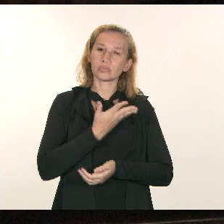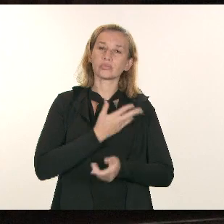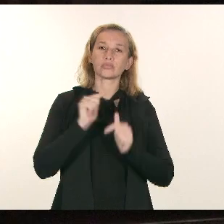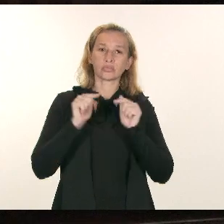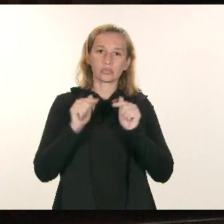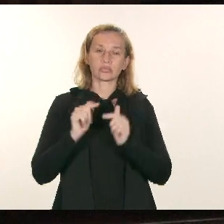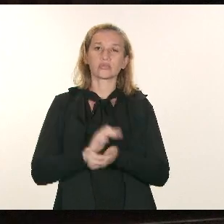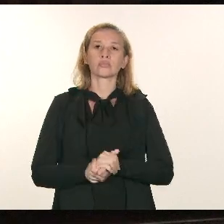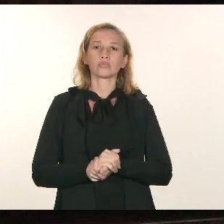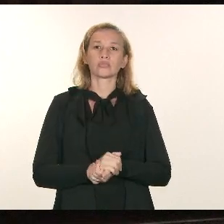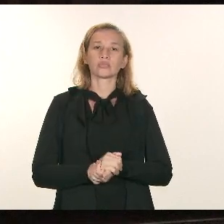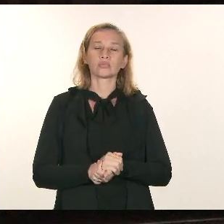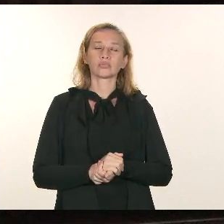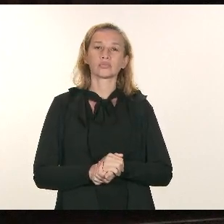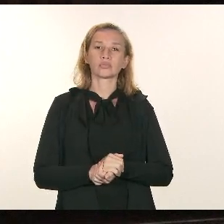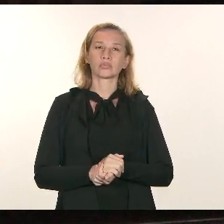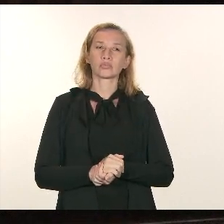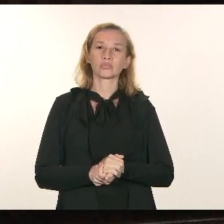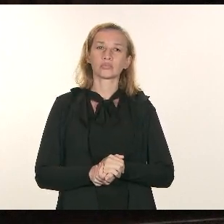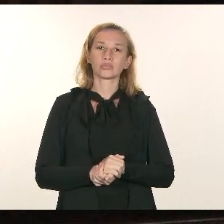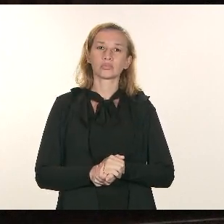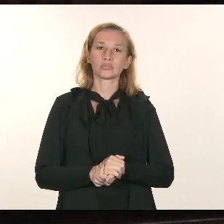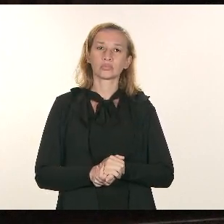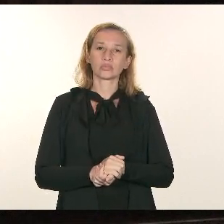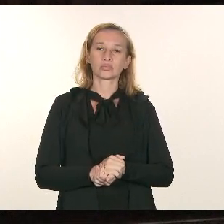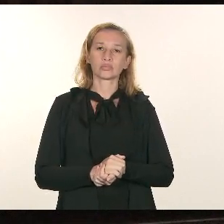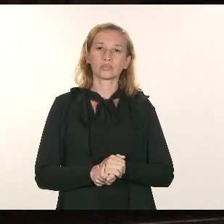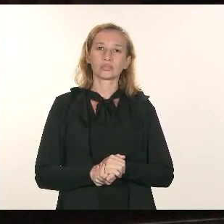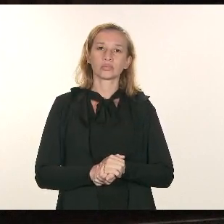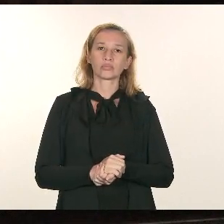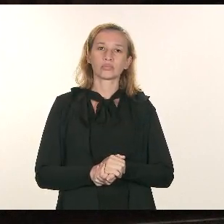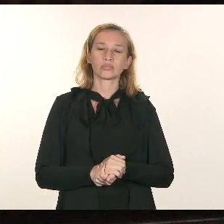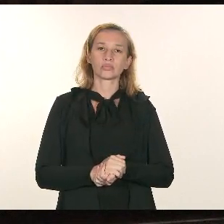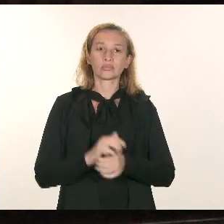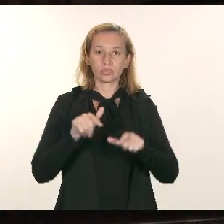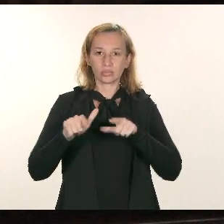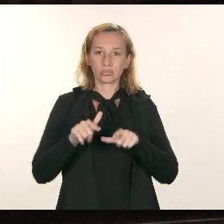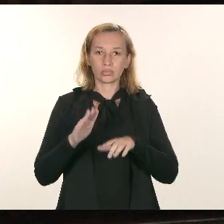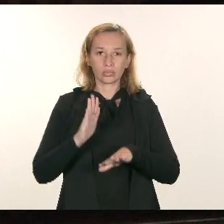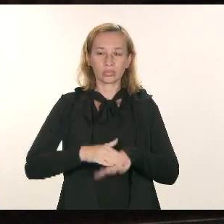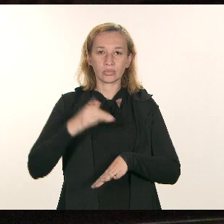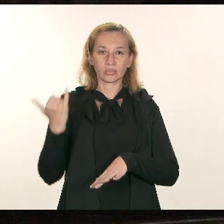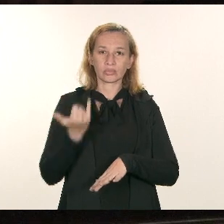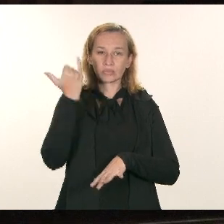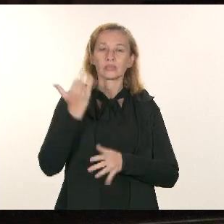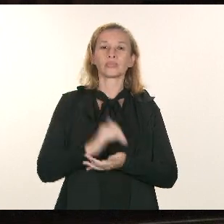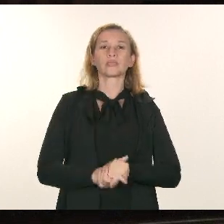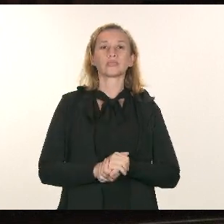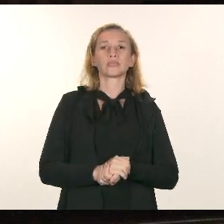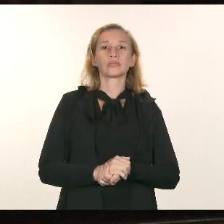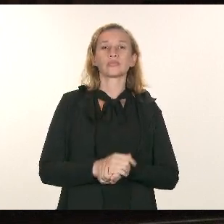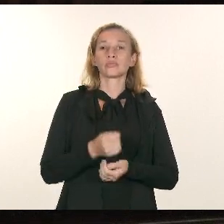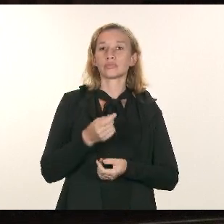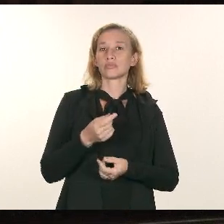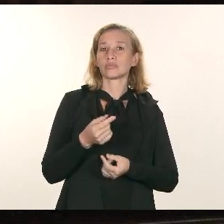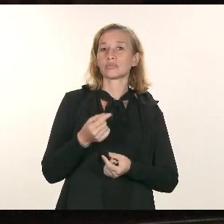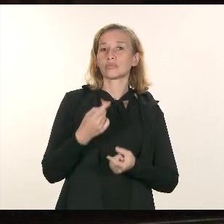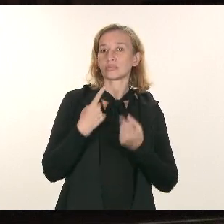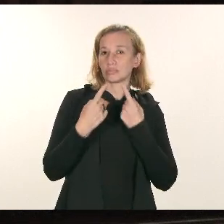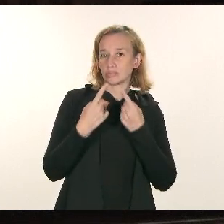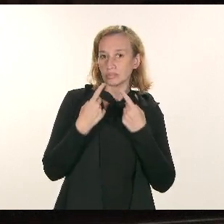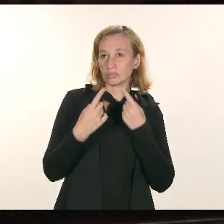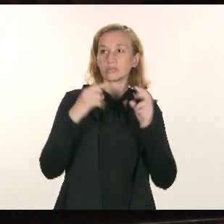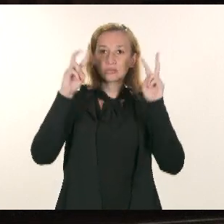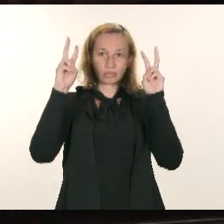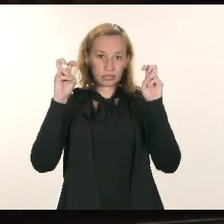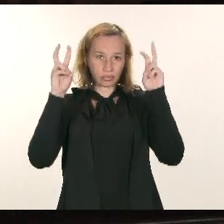disso, um quadro dos mais qualificados quando se trata de debater o